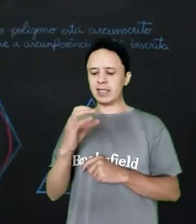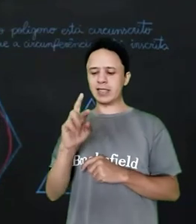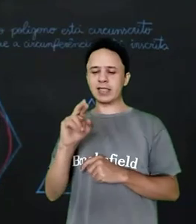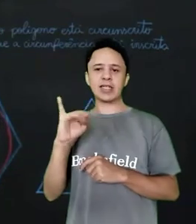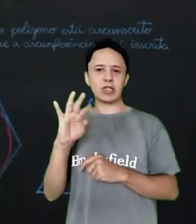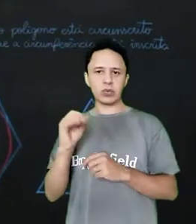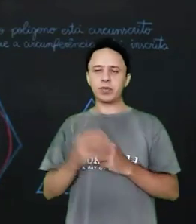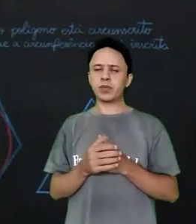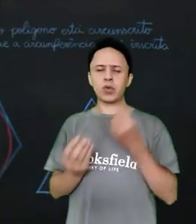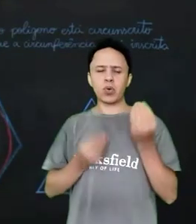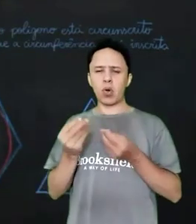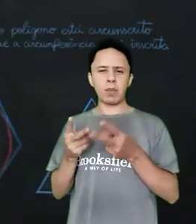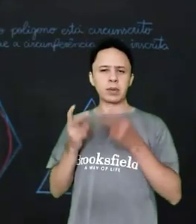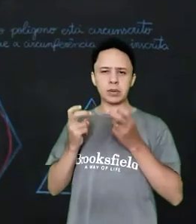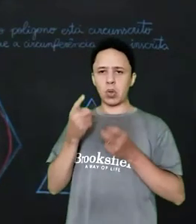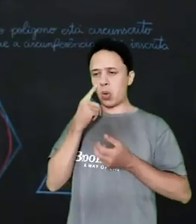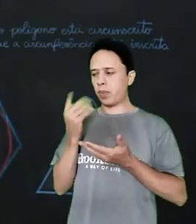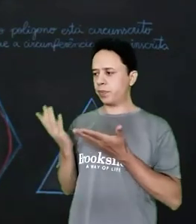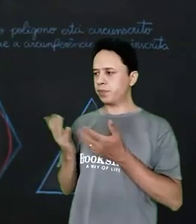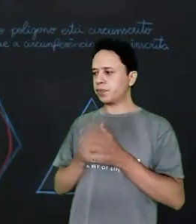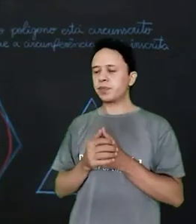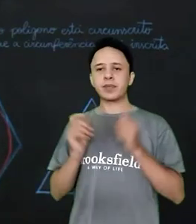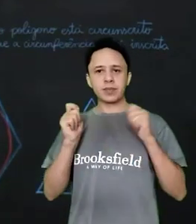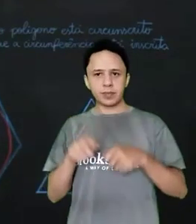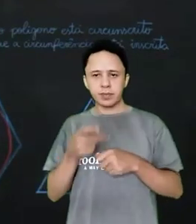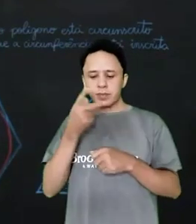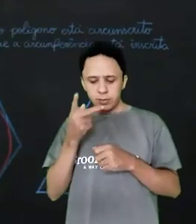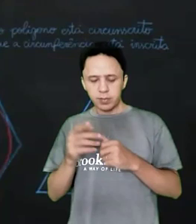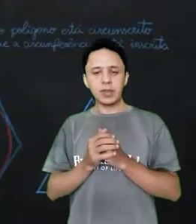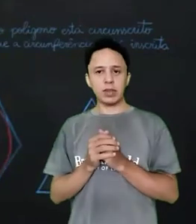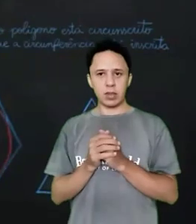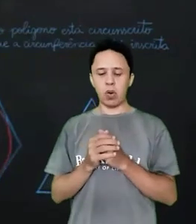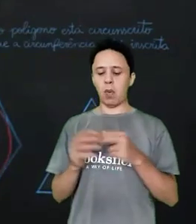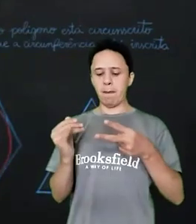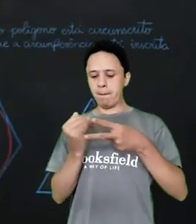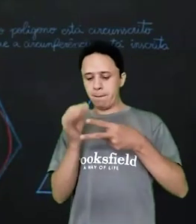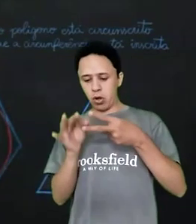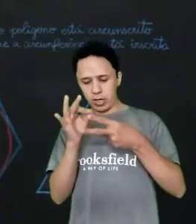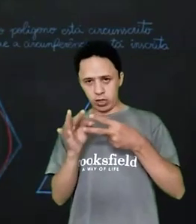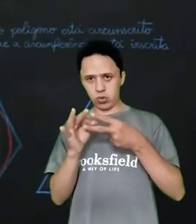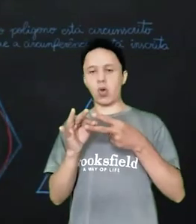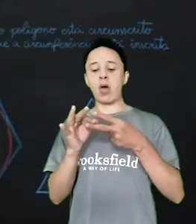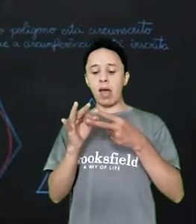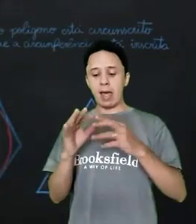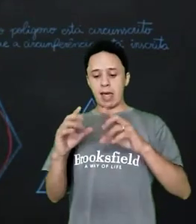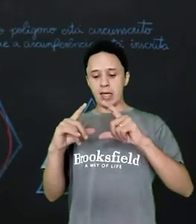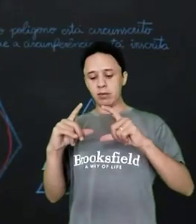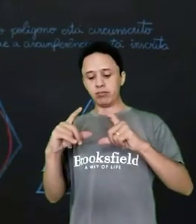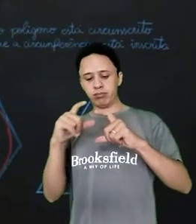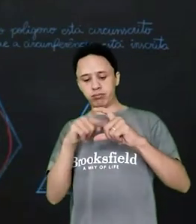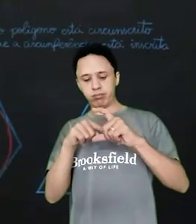outra maneira de verificar isso é a seguinte, vejamos. Podemos dizer que o polígono está inscrito na circunferência ou ainda